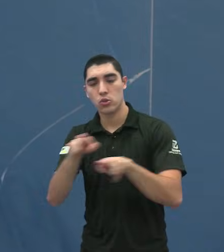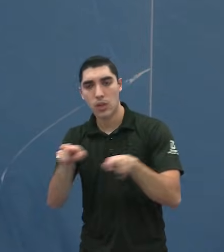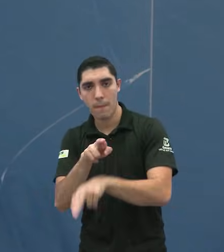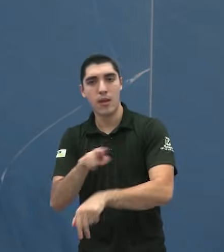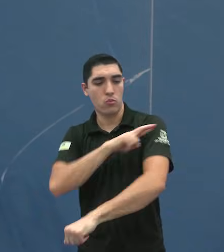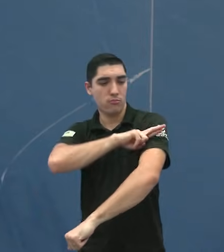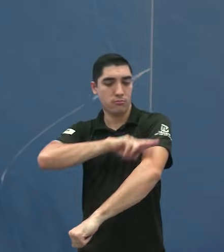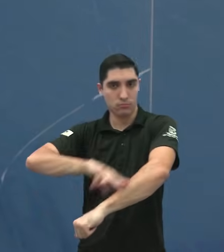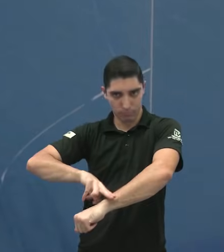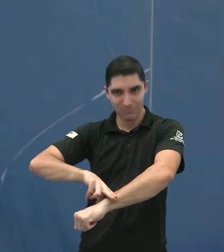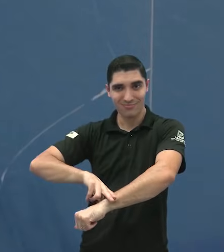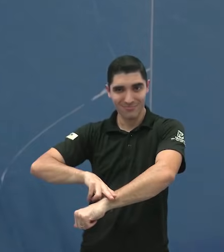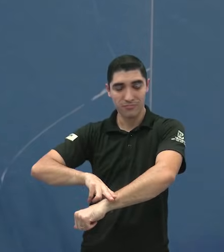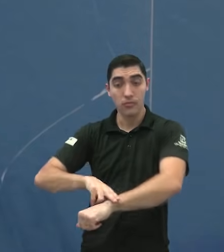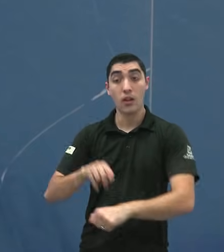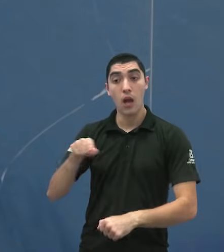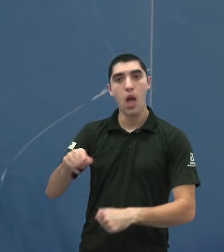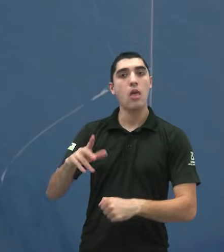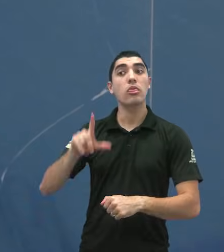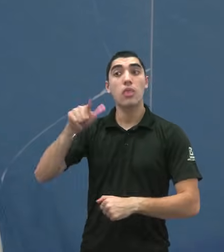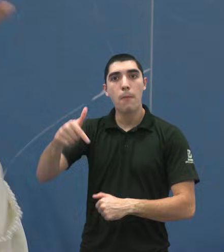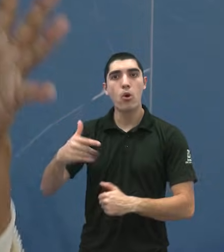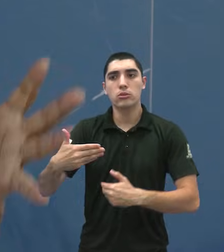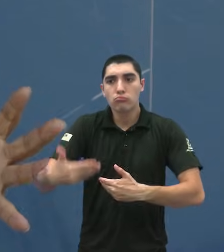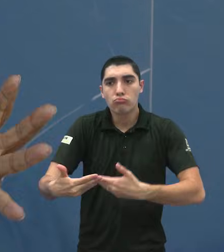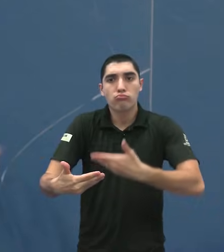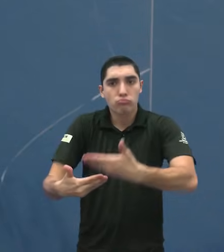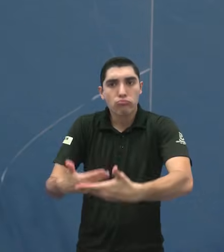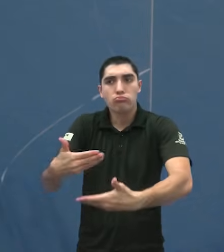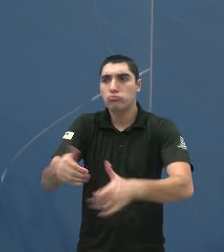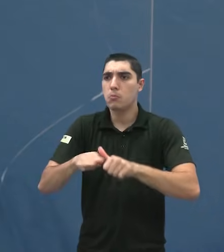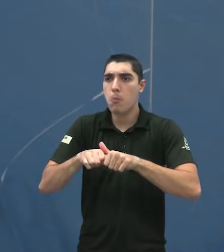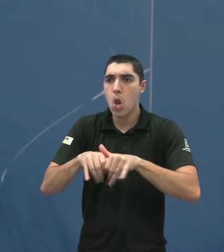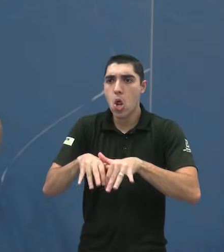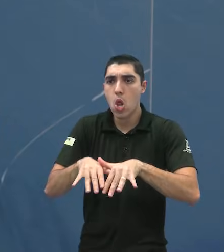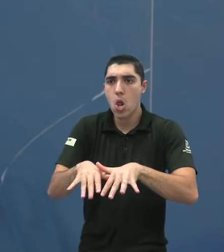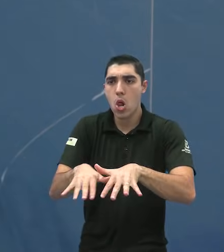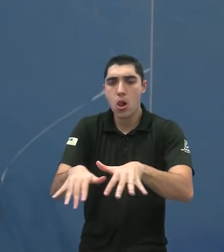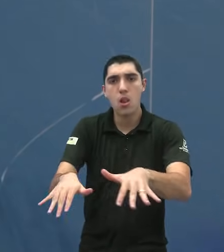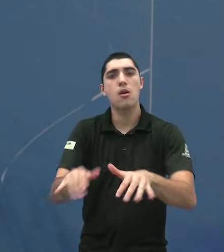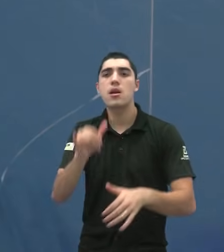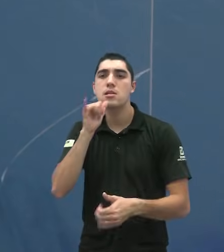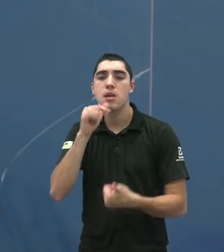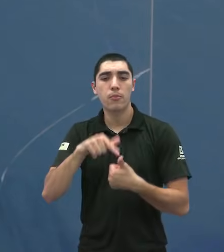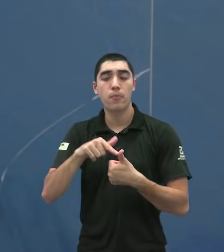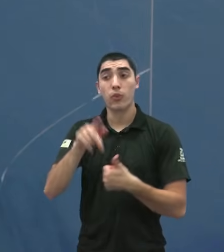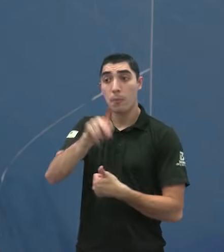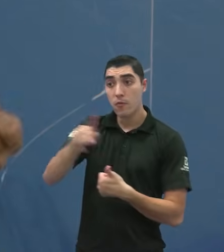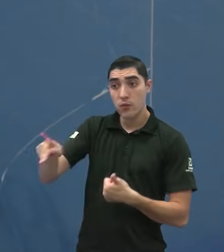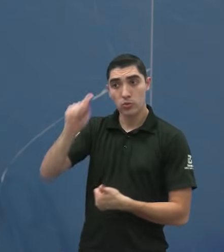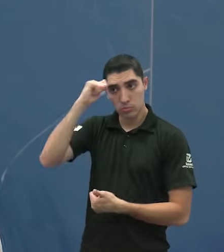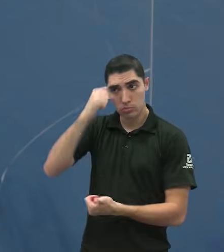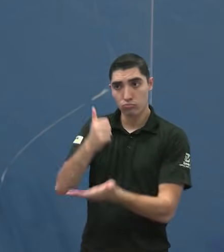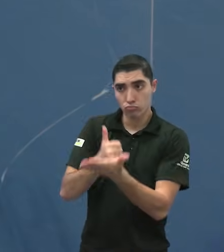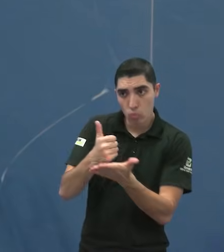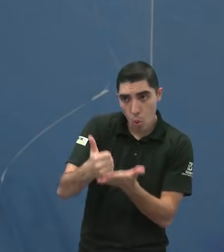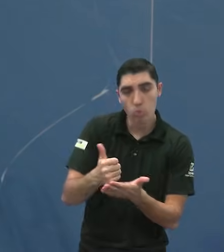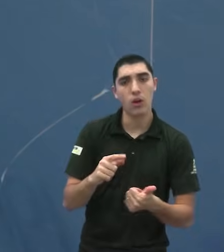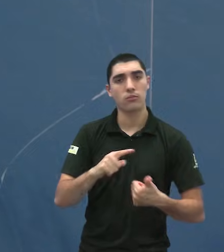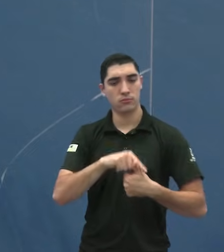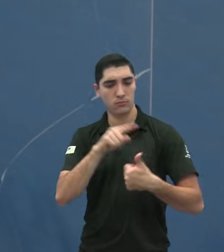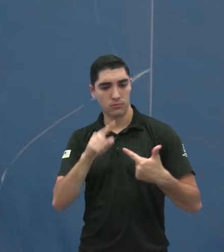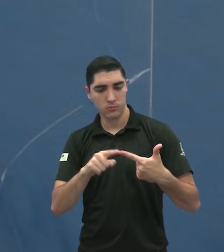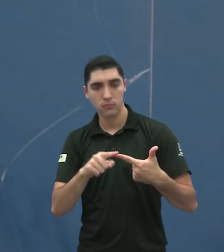Étnico-Raciais, e aí vai reverberando em todas as instâncias, desde a contratação dos docentes, né, com